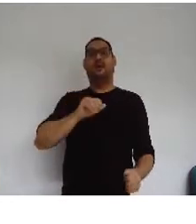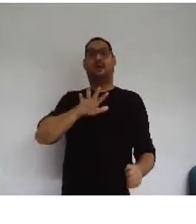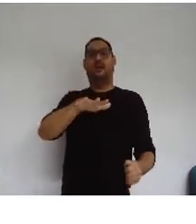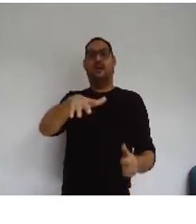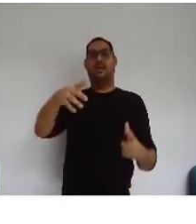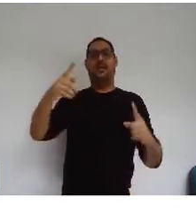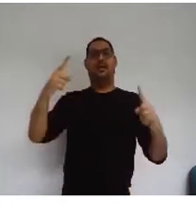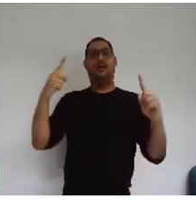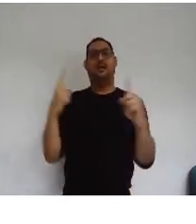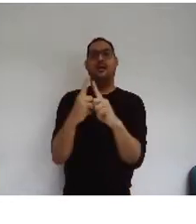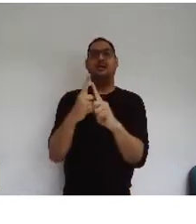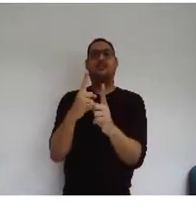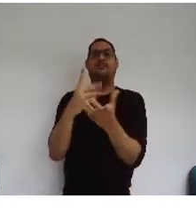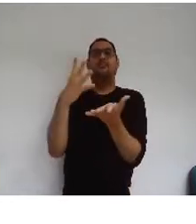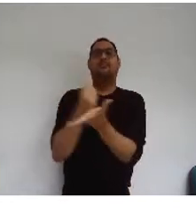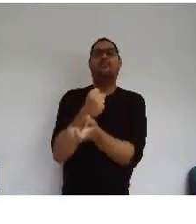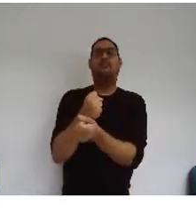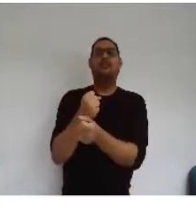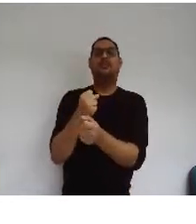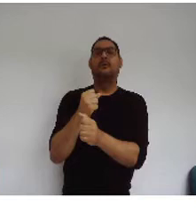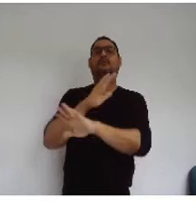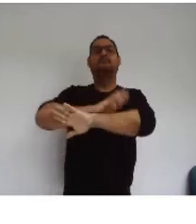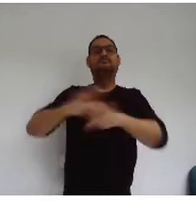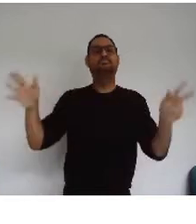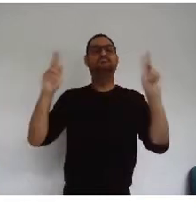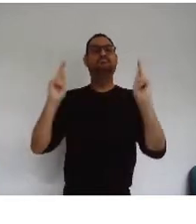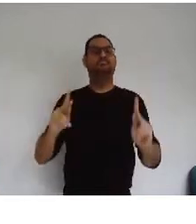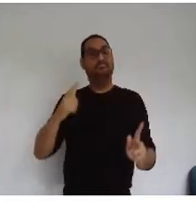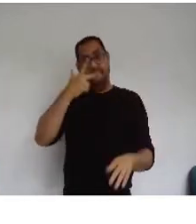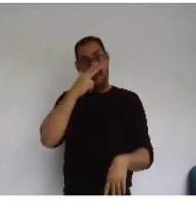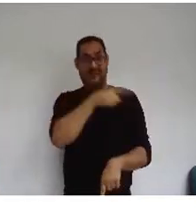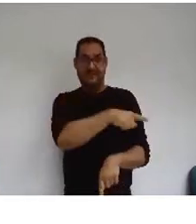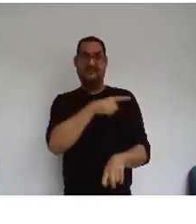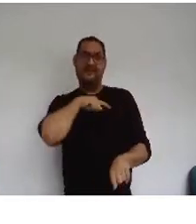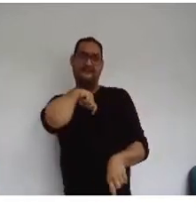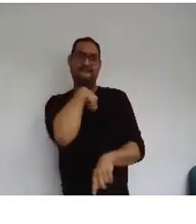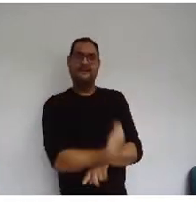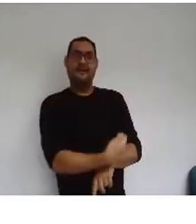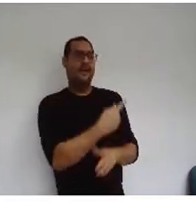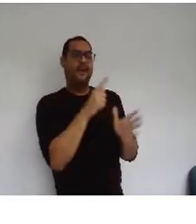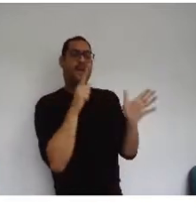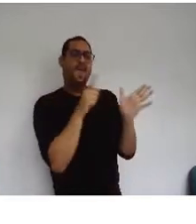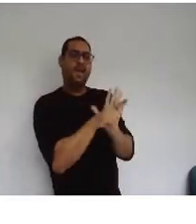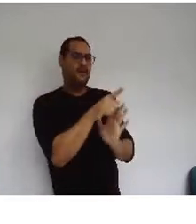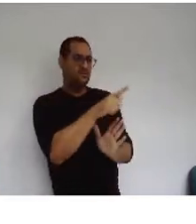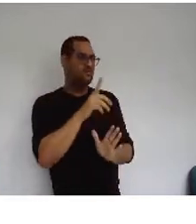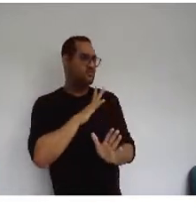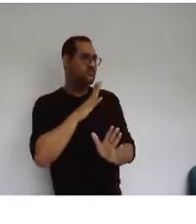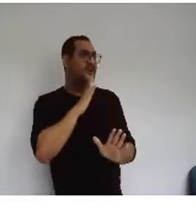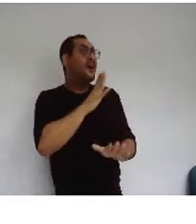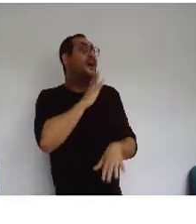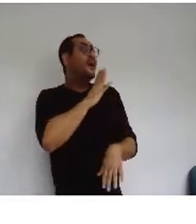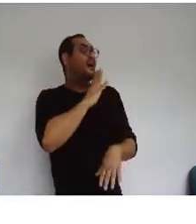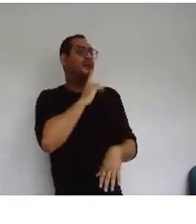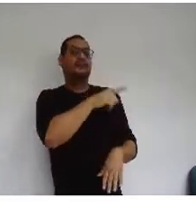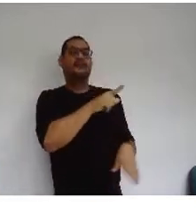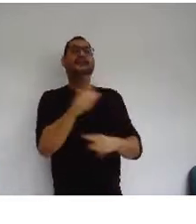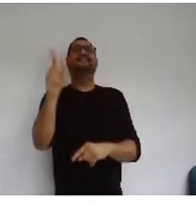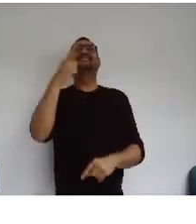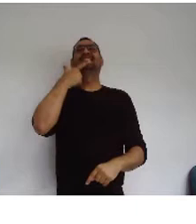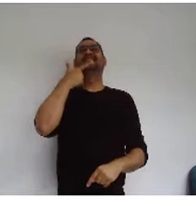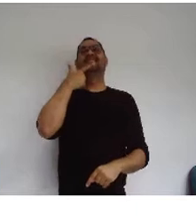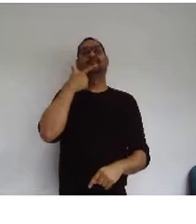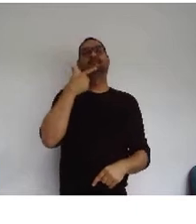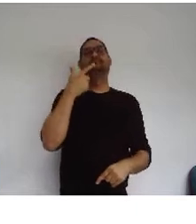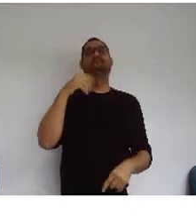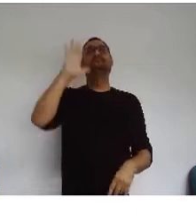afeto momentâneo. Como se minha pergunta tivesse finalmente levado à possibilidade de compreensão do que é